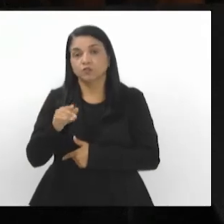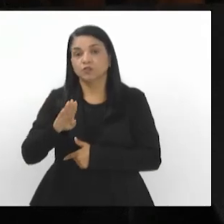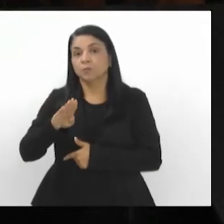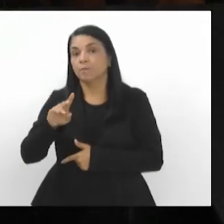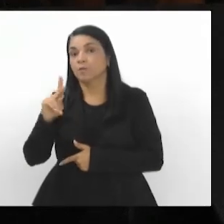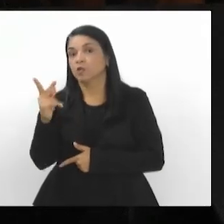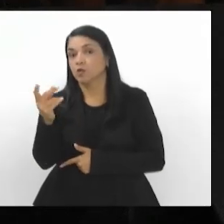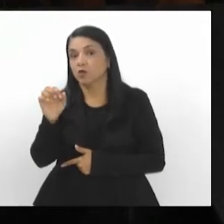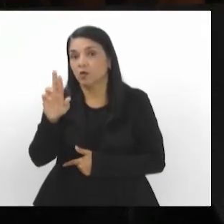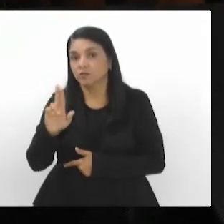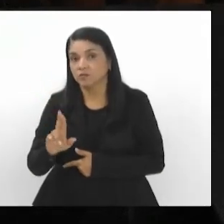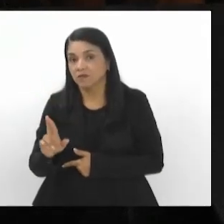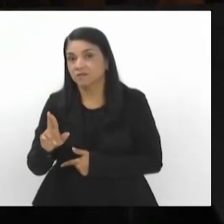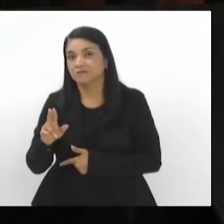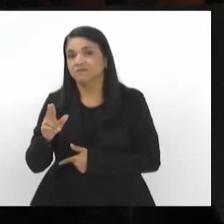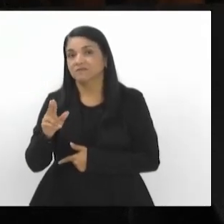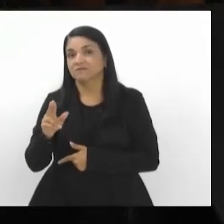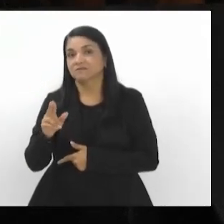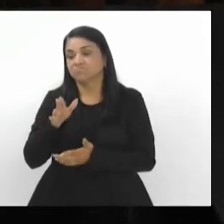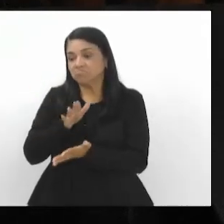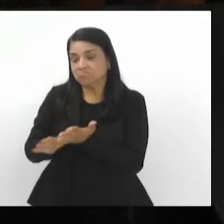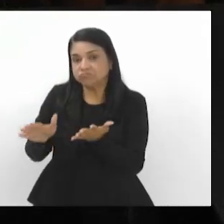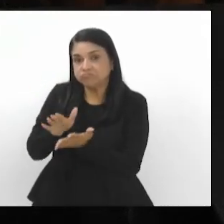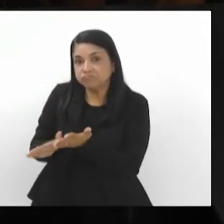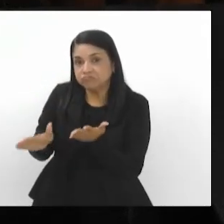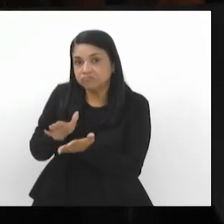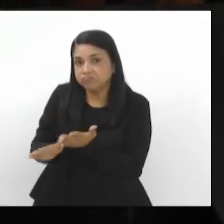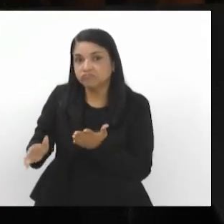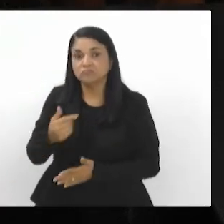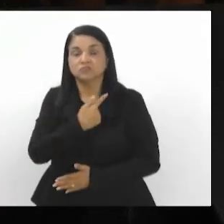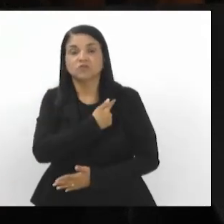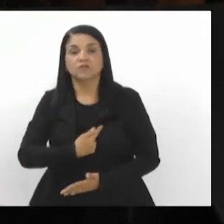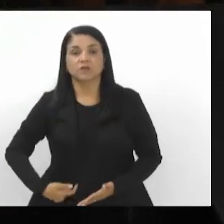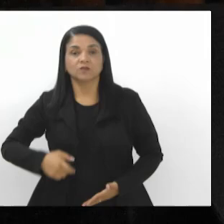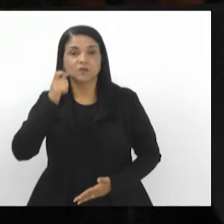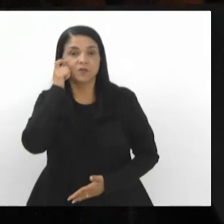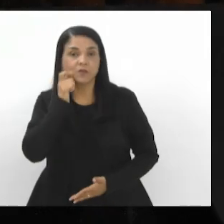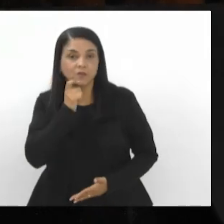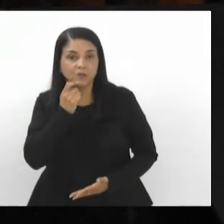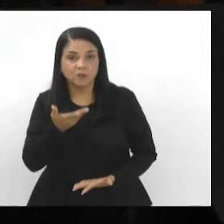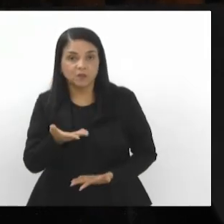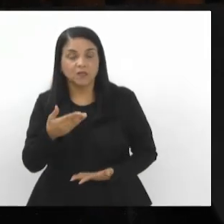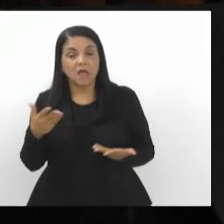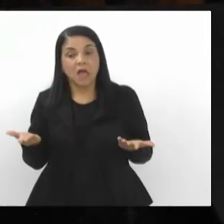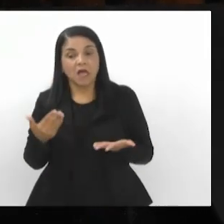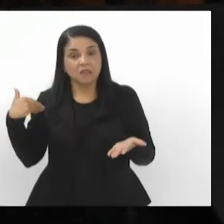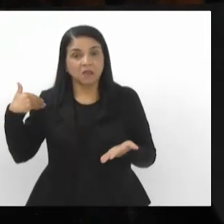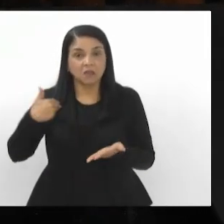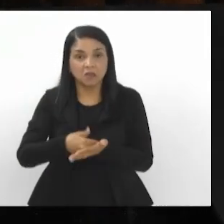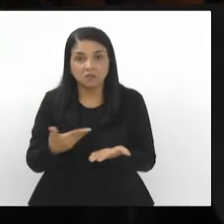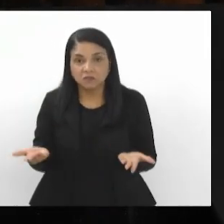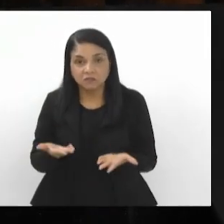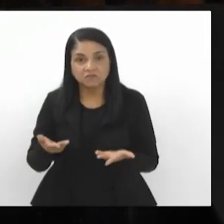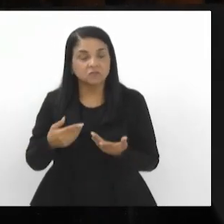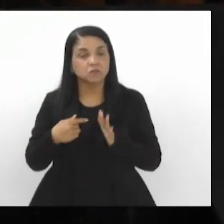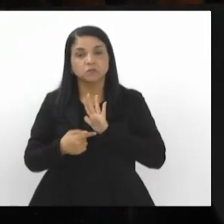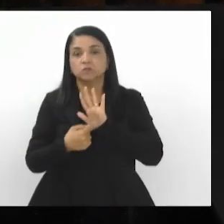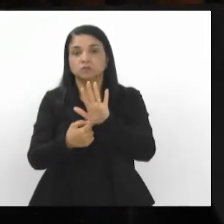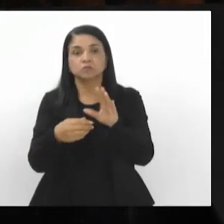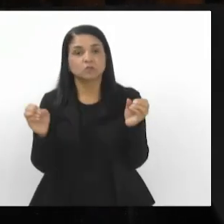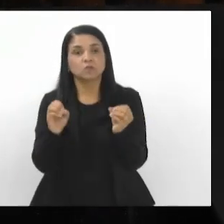foram por água abaixo no ralo do governador Cláudio Castro, que até hoje não